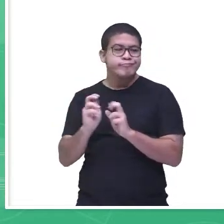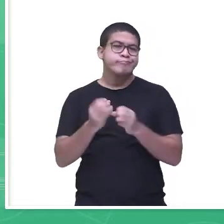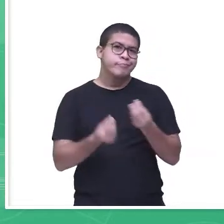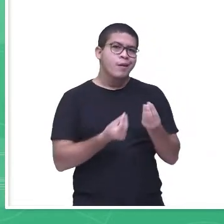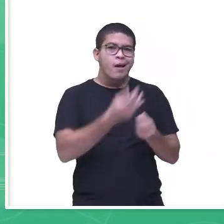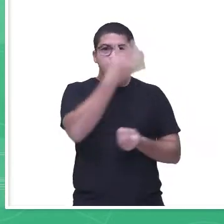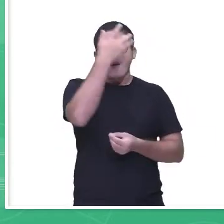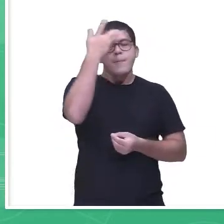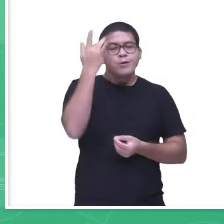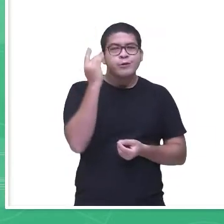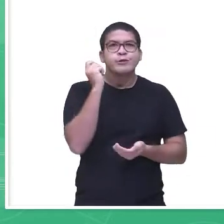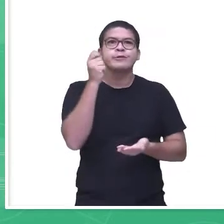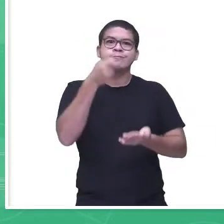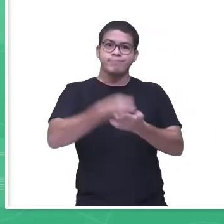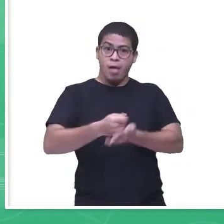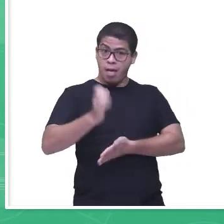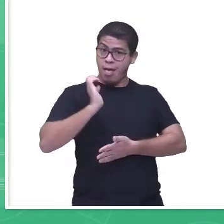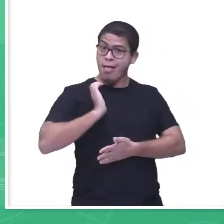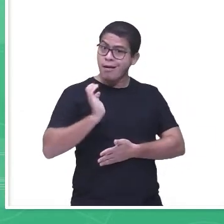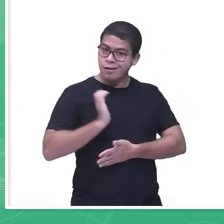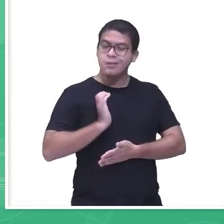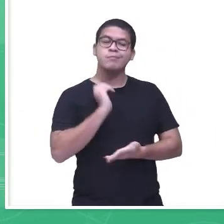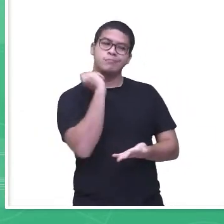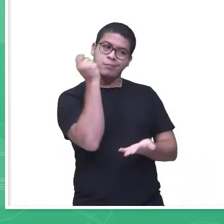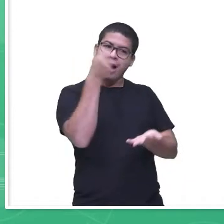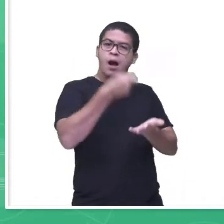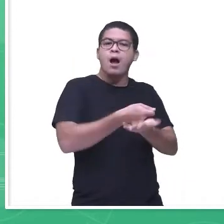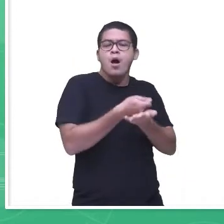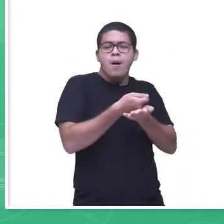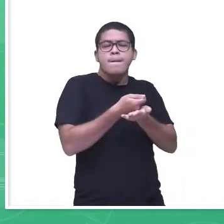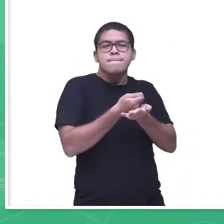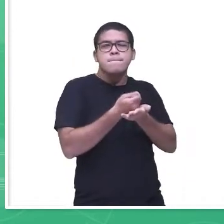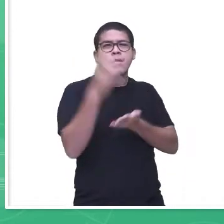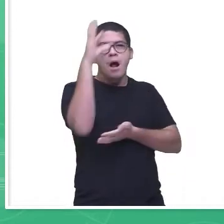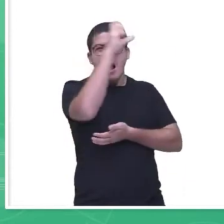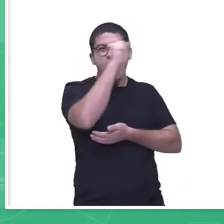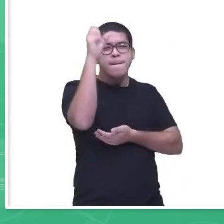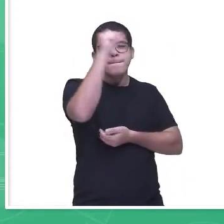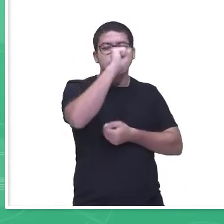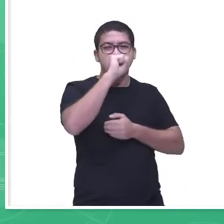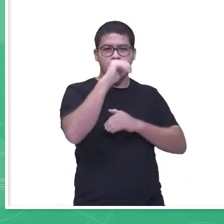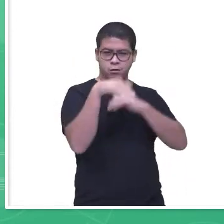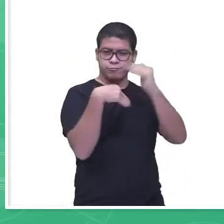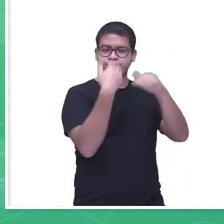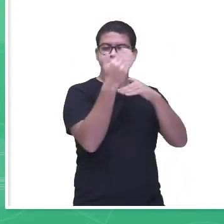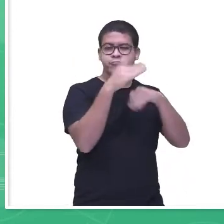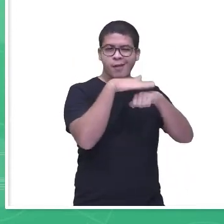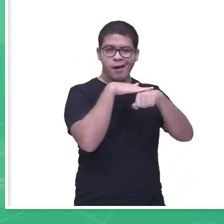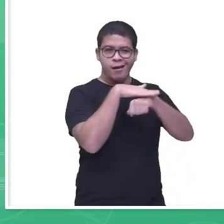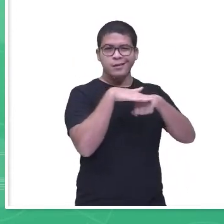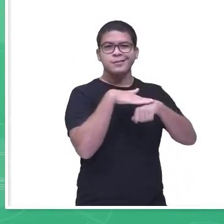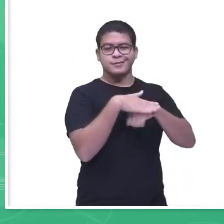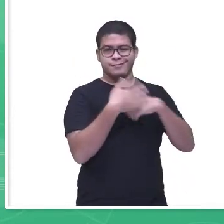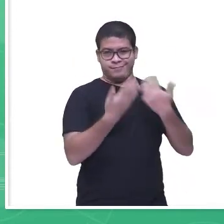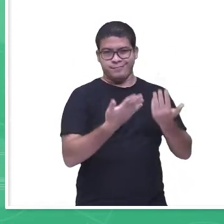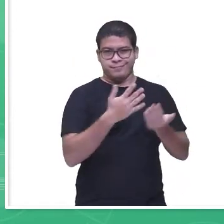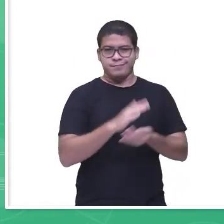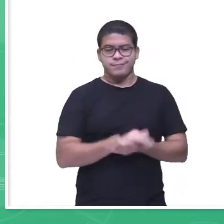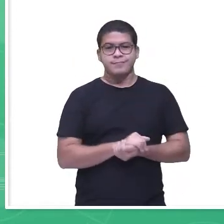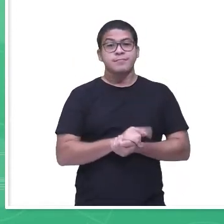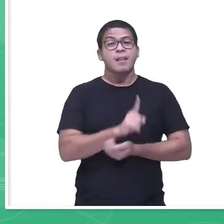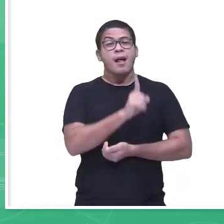tinha dinheiro que podia fazer isso daí. Perfeito? Eu estou falando daquele na Grécia Antiga ali, lá naquele mundo grego